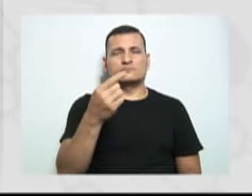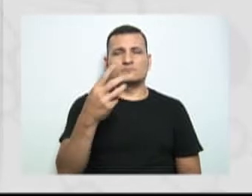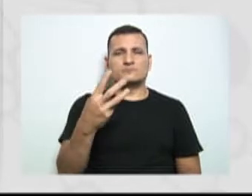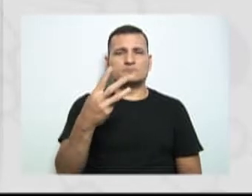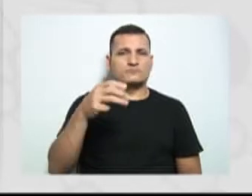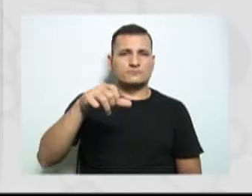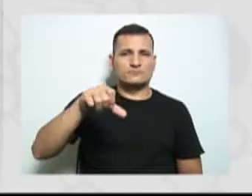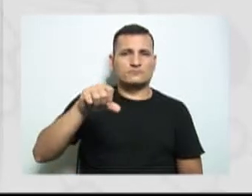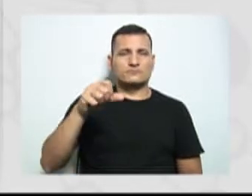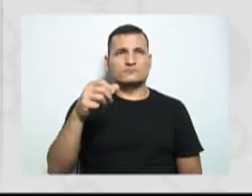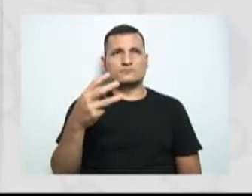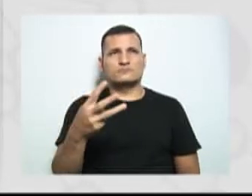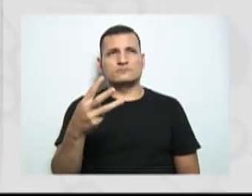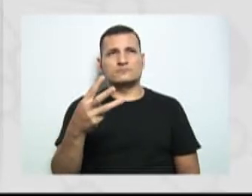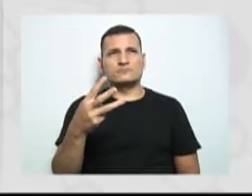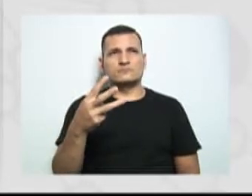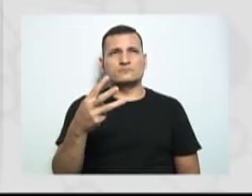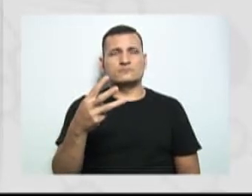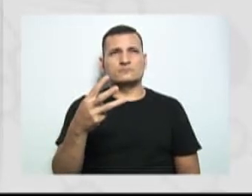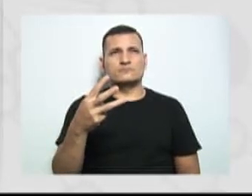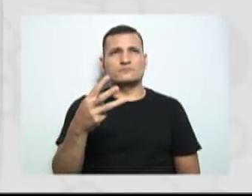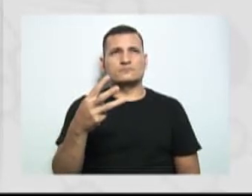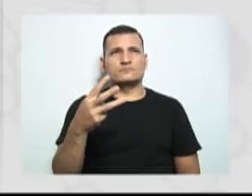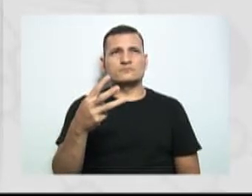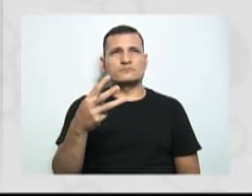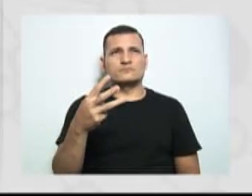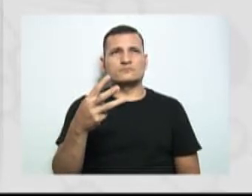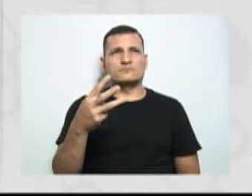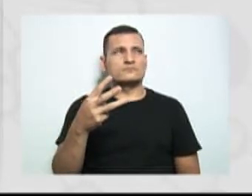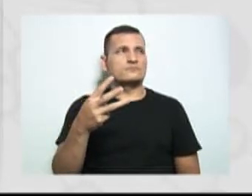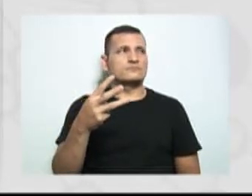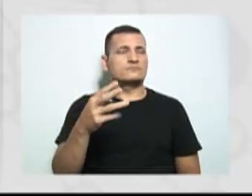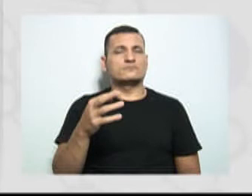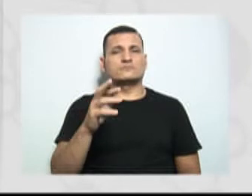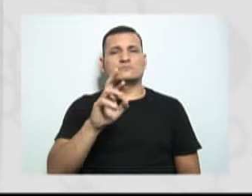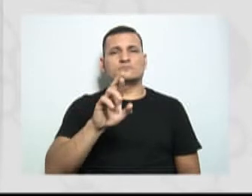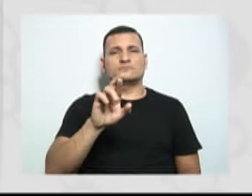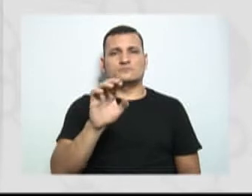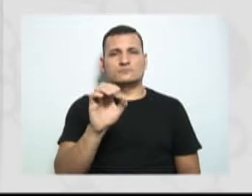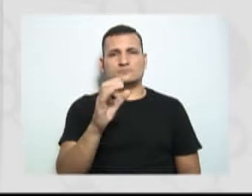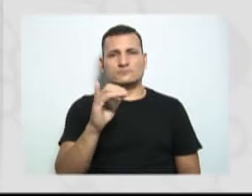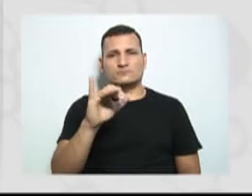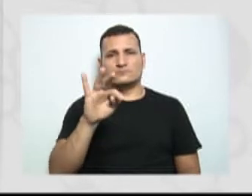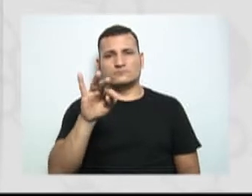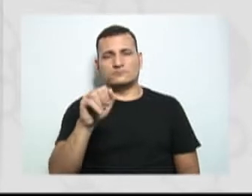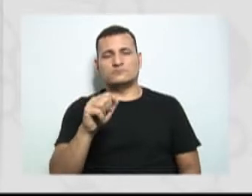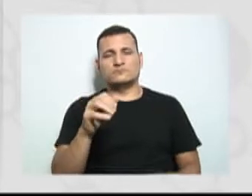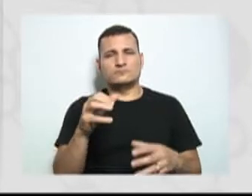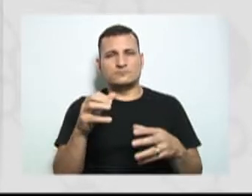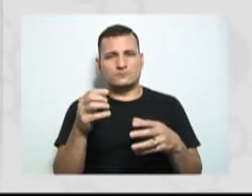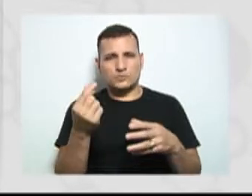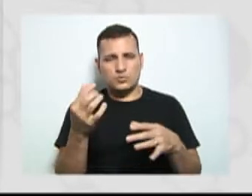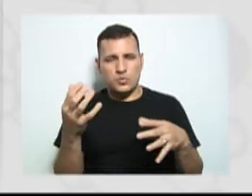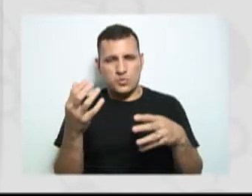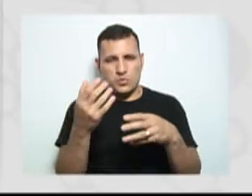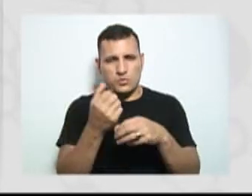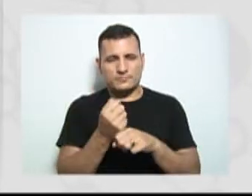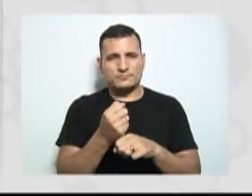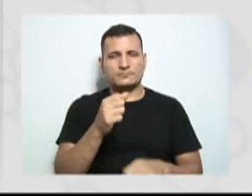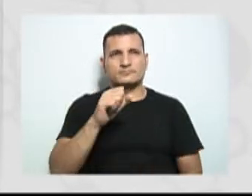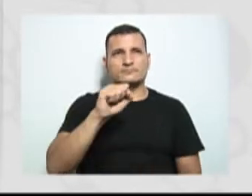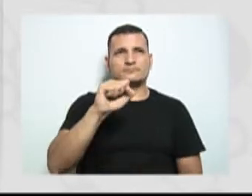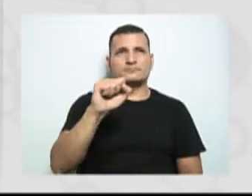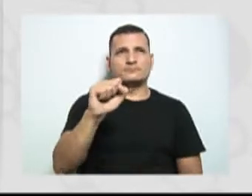0,393. Que nós vamos ter um resultado. Uma receita do ponto de equilíbrio de 8.000. Uma receita